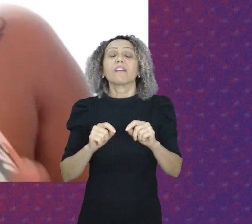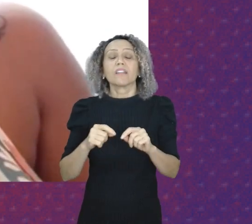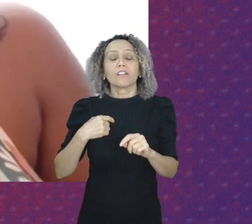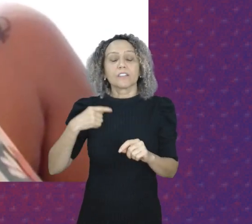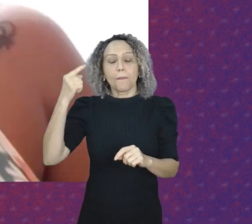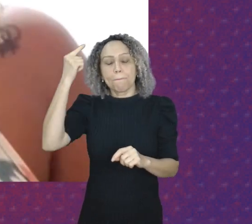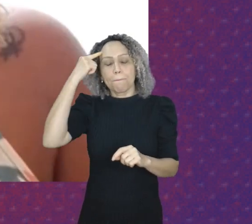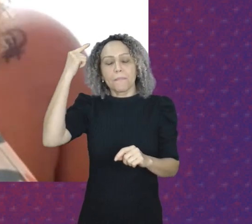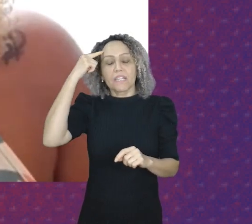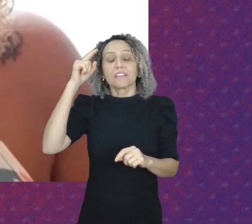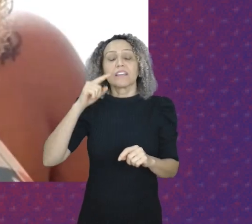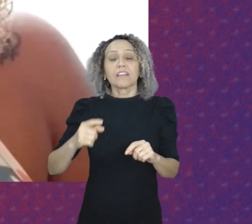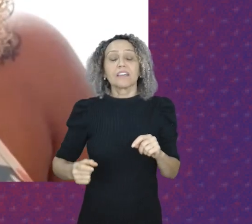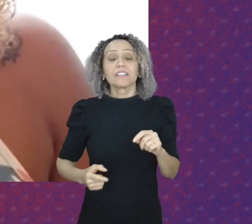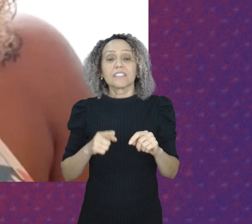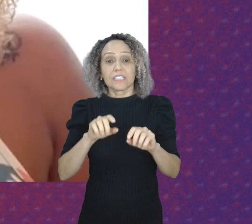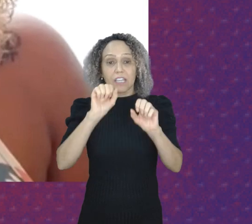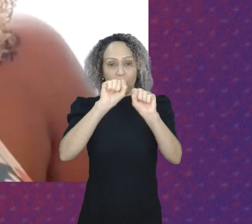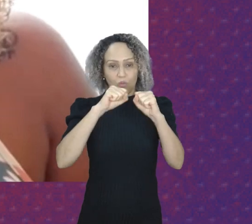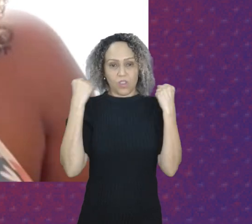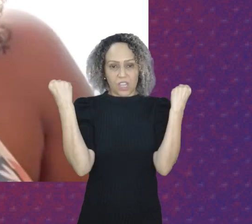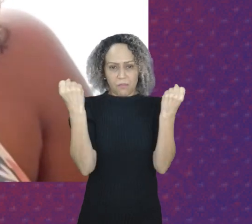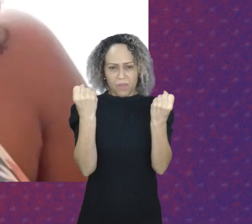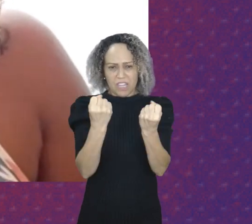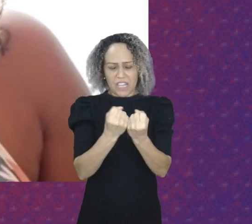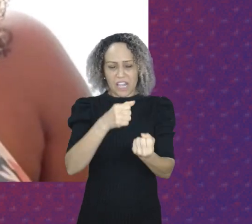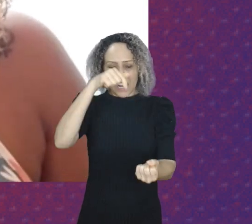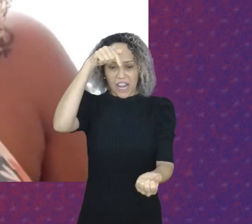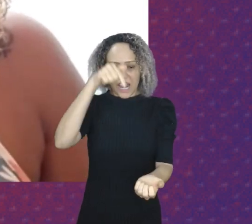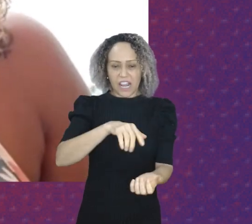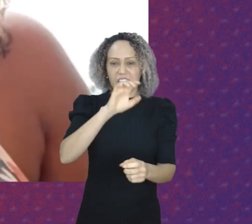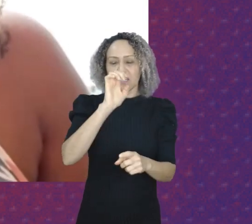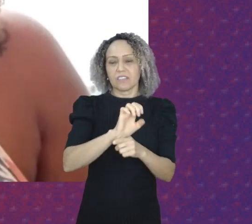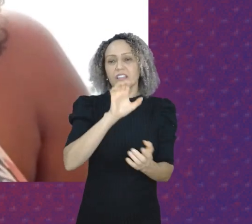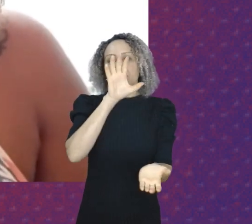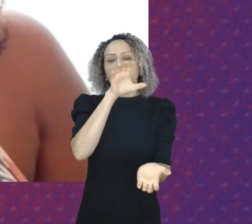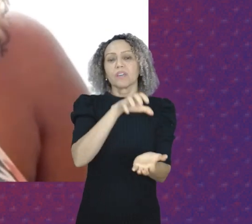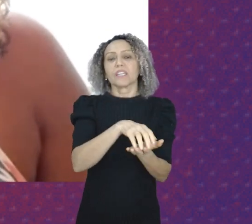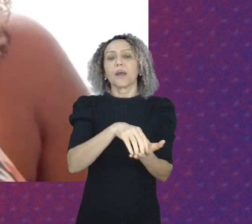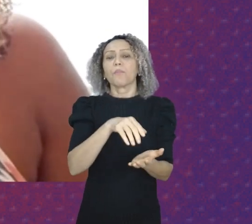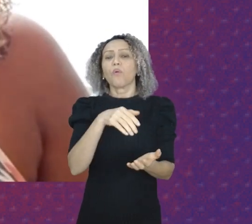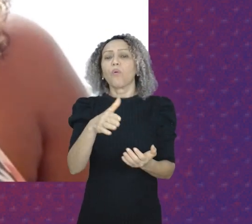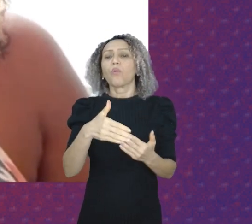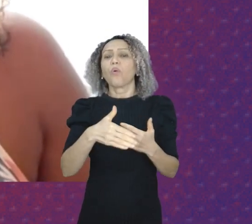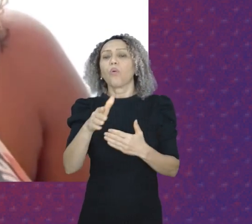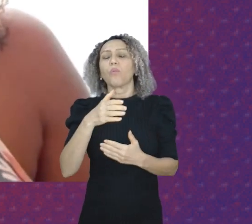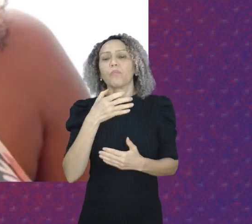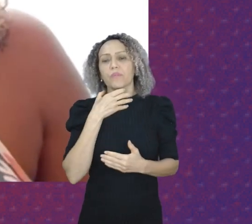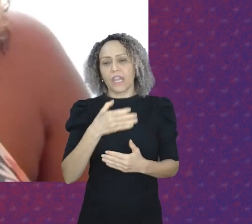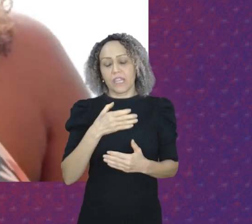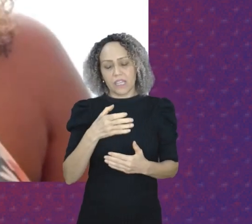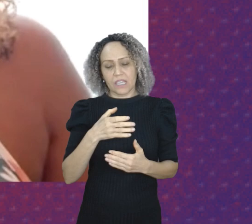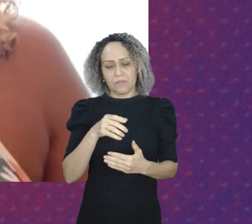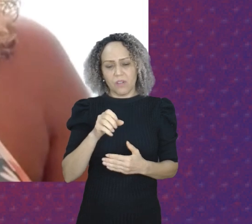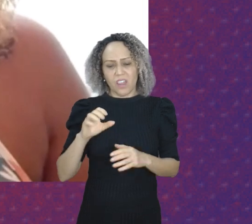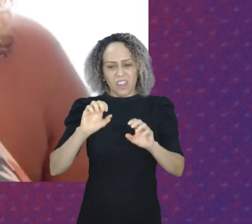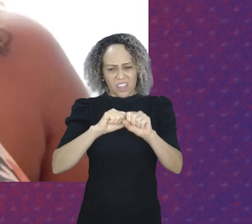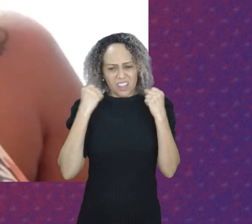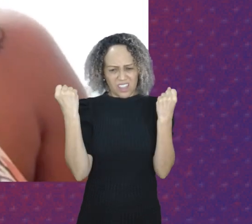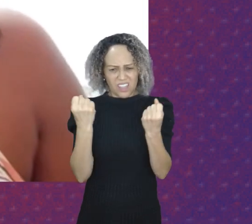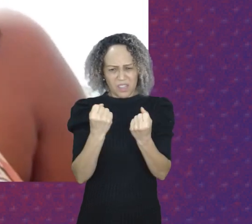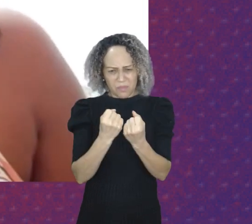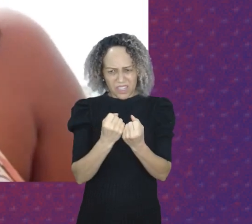Pernambuco em dezembro. É de suma importância esse seminário, que acontece a